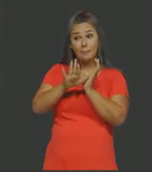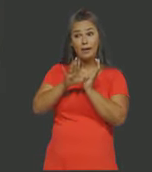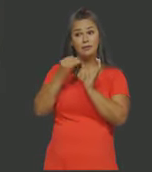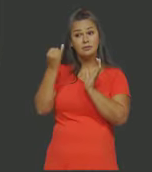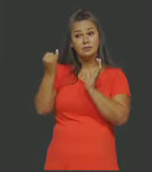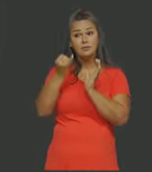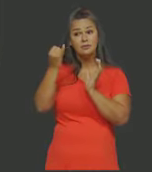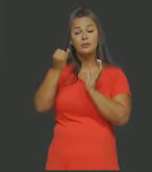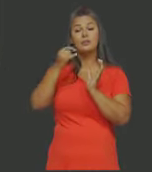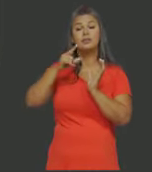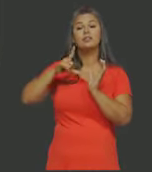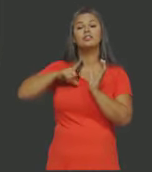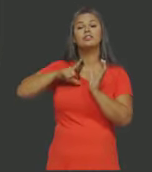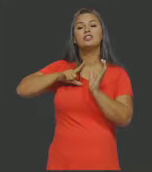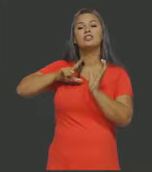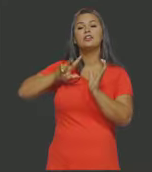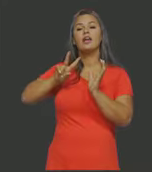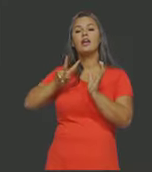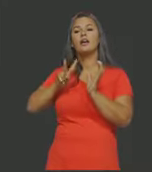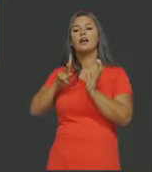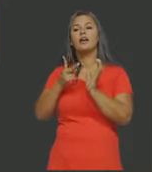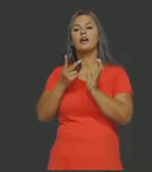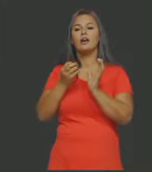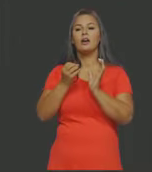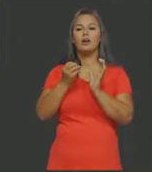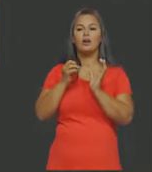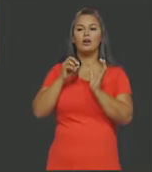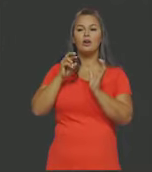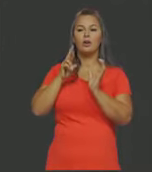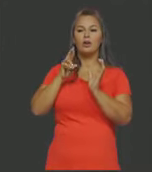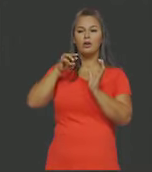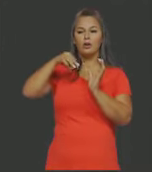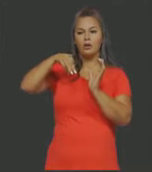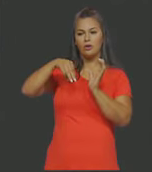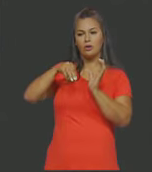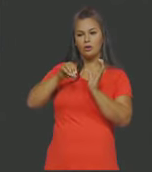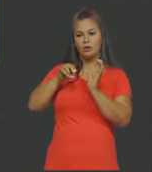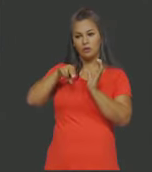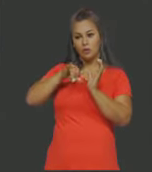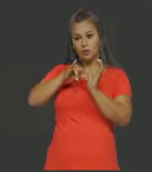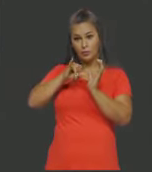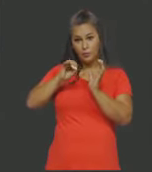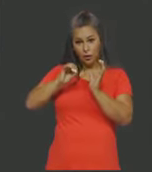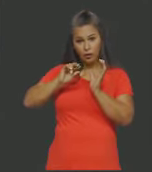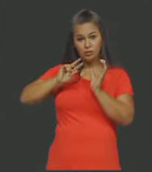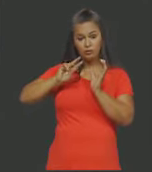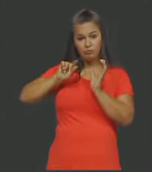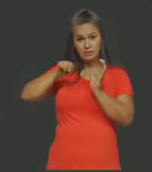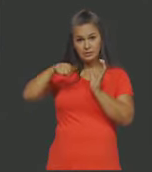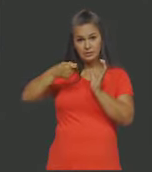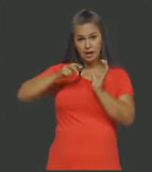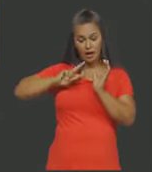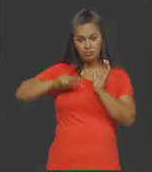azul, chamado de estrógeno, ele vai ser um sinal para que esse